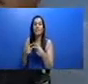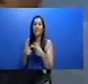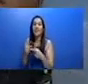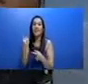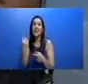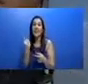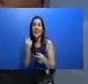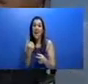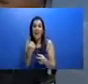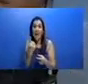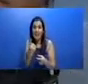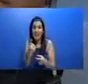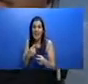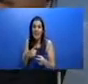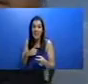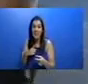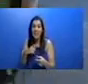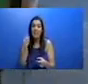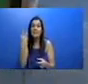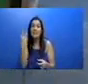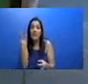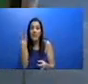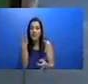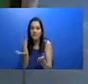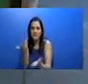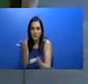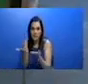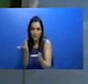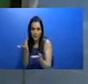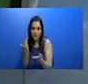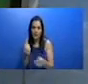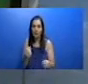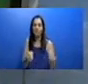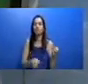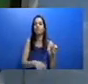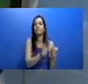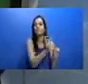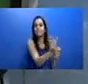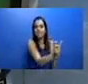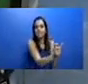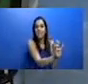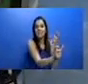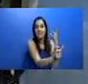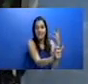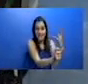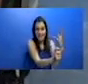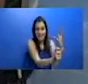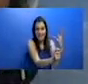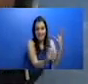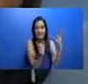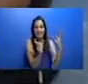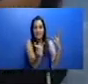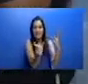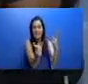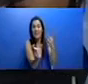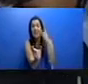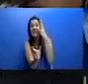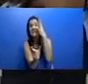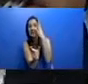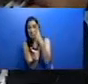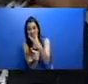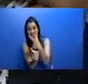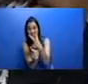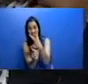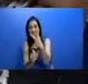quilos. Então, vamos somar. Olha lá. 3 quilos do primeiro pacote, 3 quilos do segundo pacote,